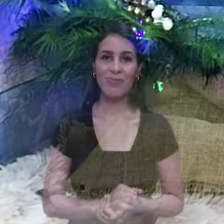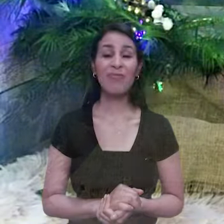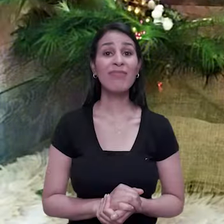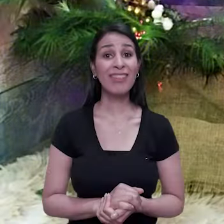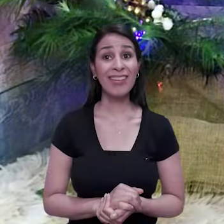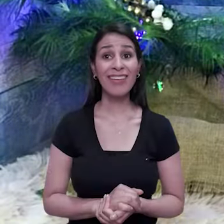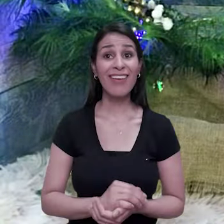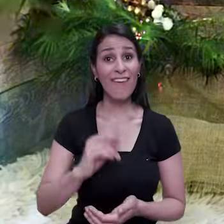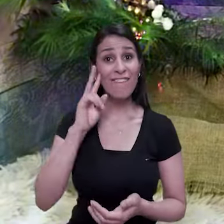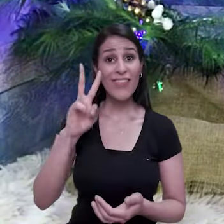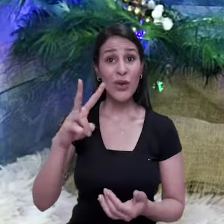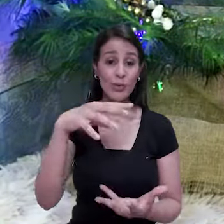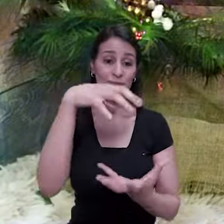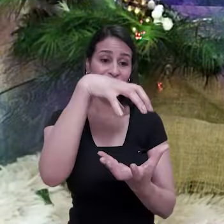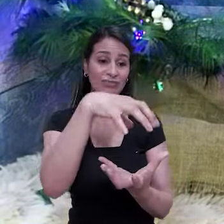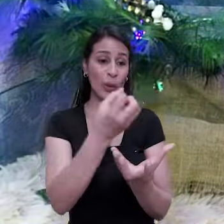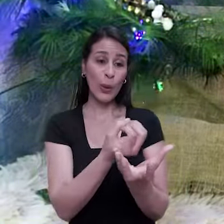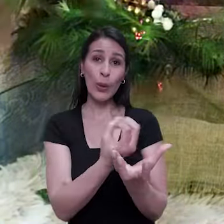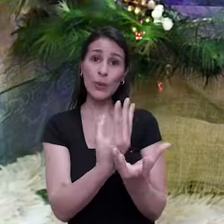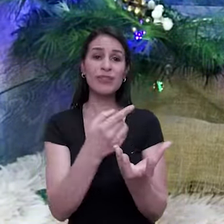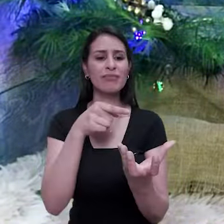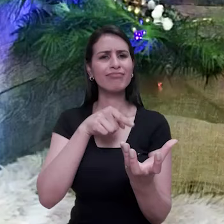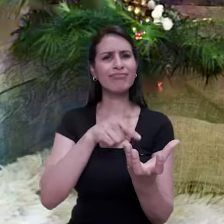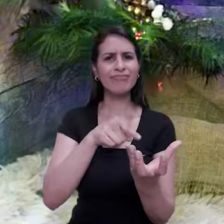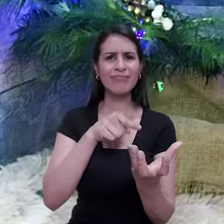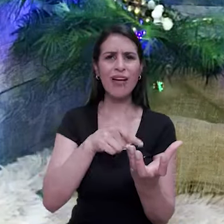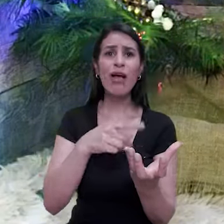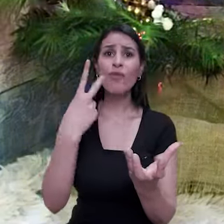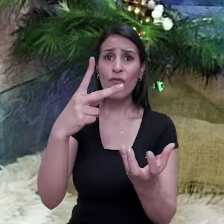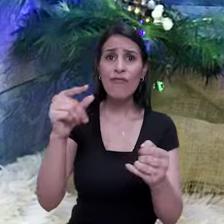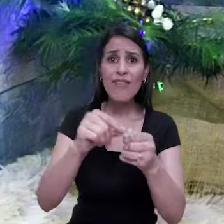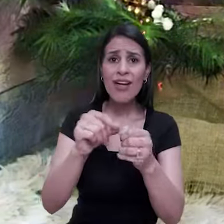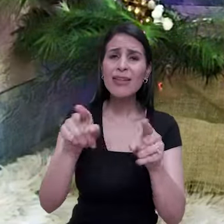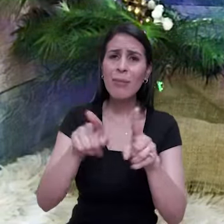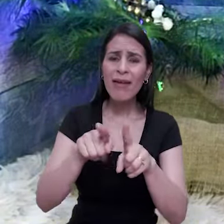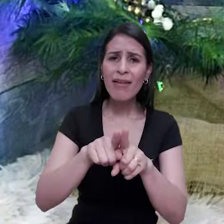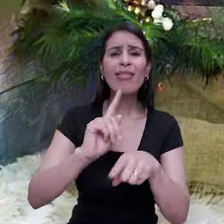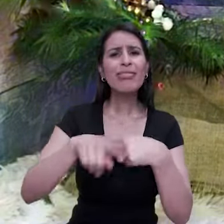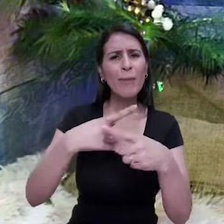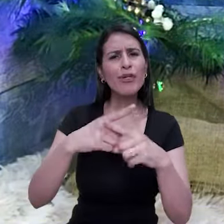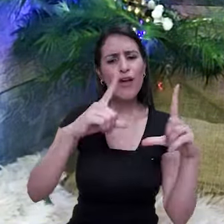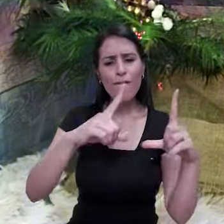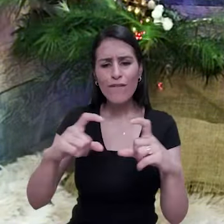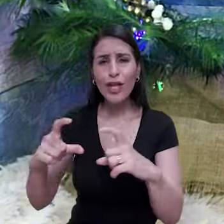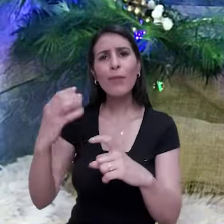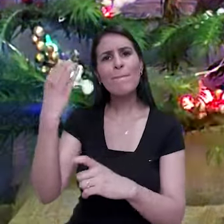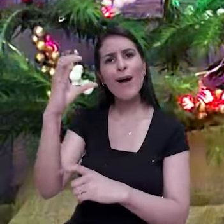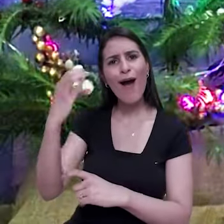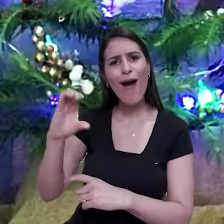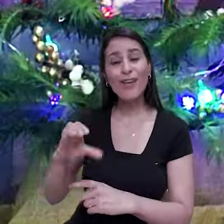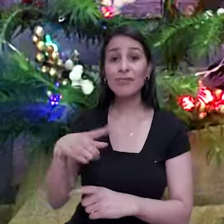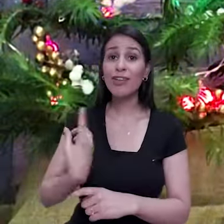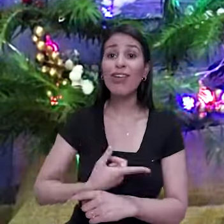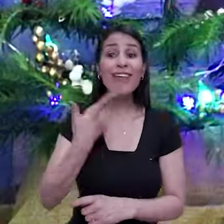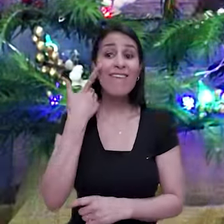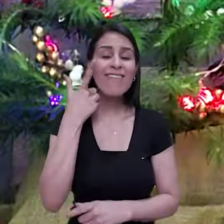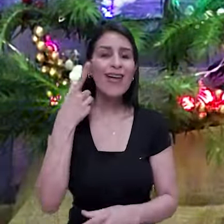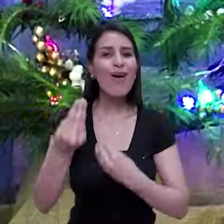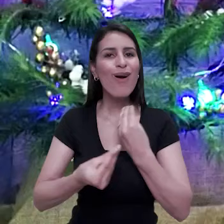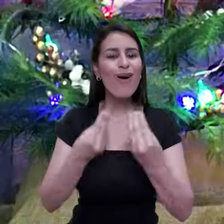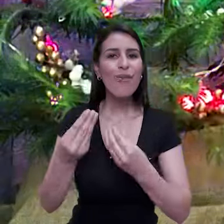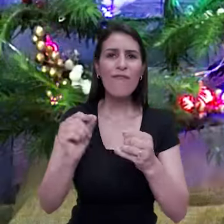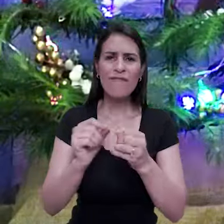Nossa lanterna ficou assim. Postem fotos das de vocês para nós vermos como elas ficaram também. Nós